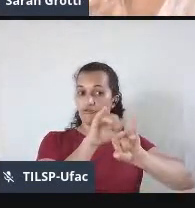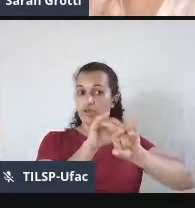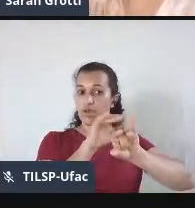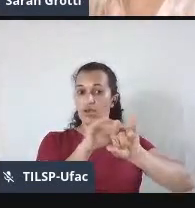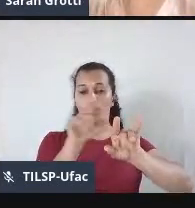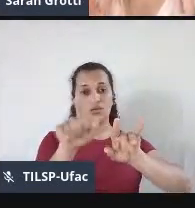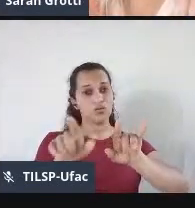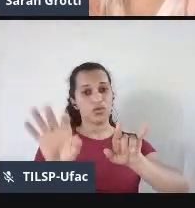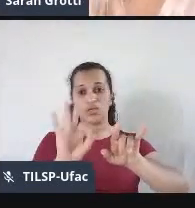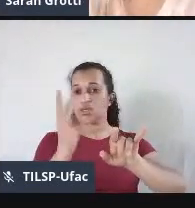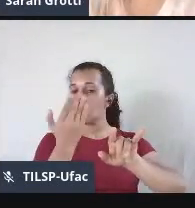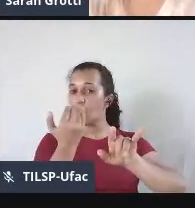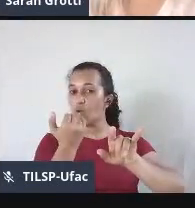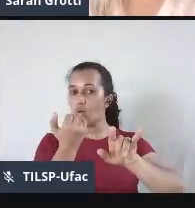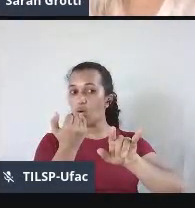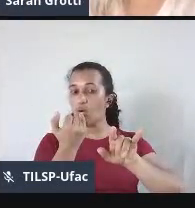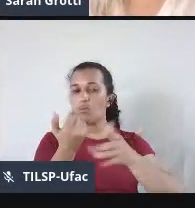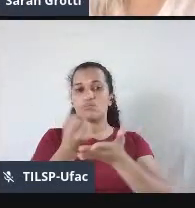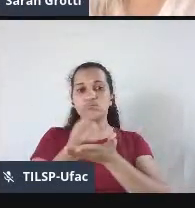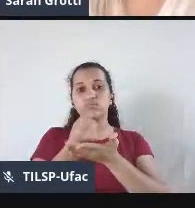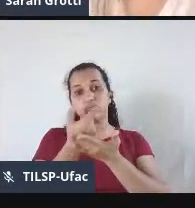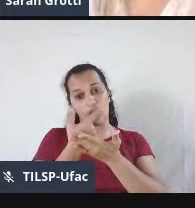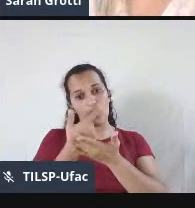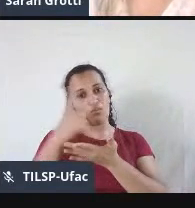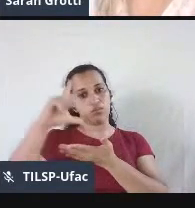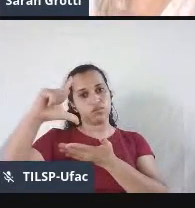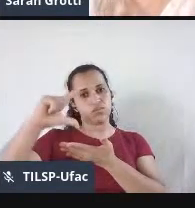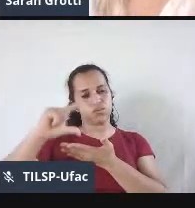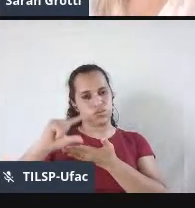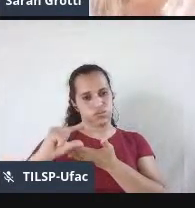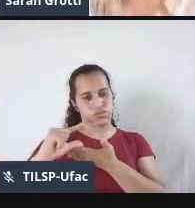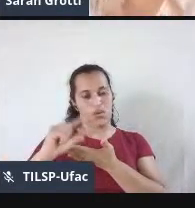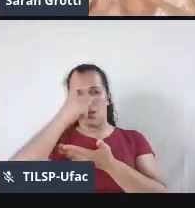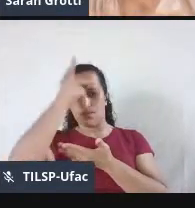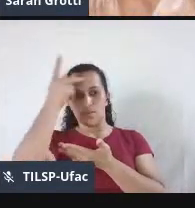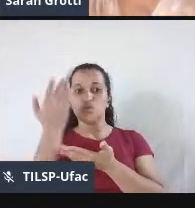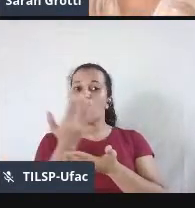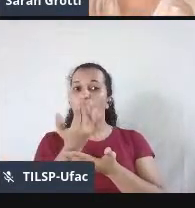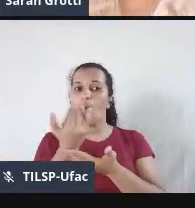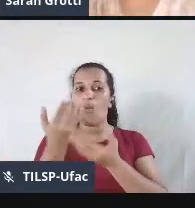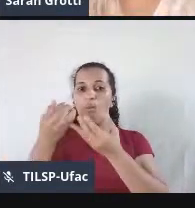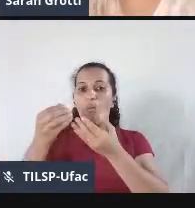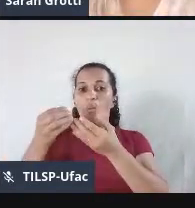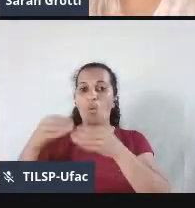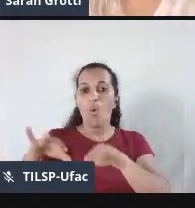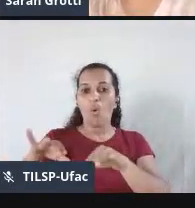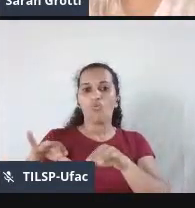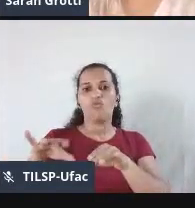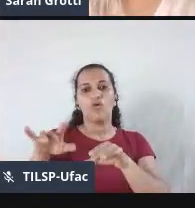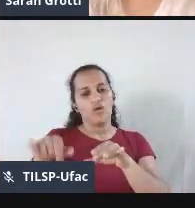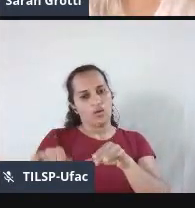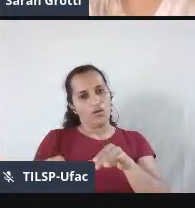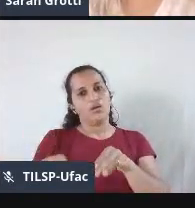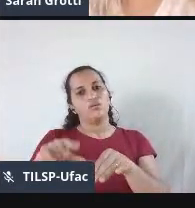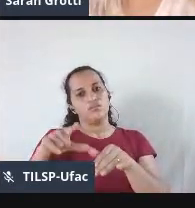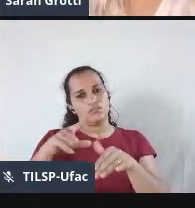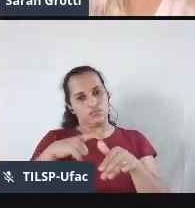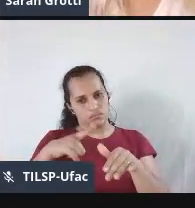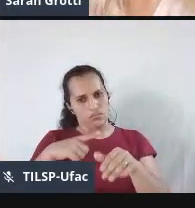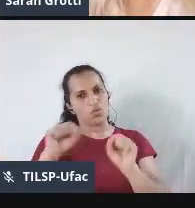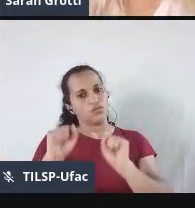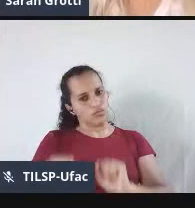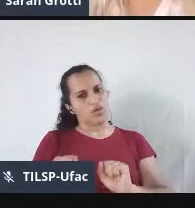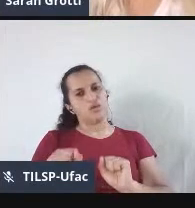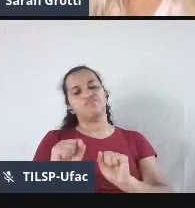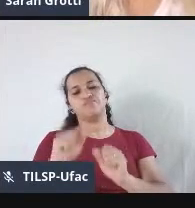baixos. O onívoro, bem lembrado, para falar para vocês, o onívoro, o indivíduo que come carne, ele pode também